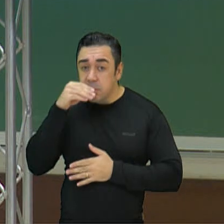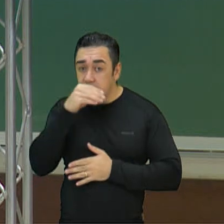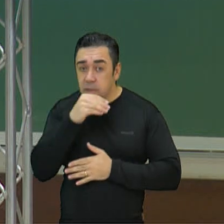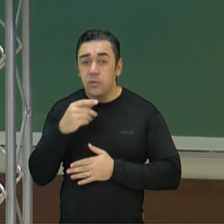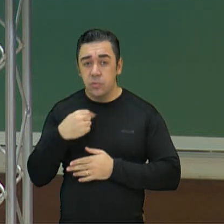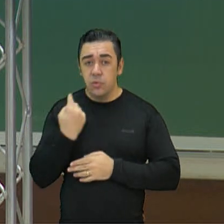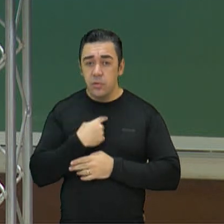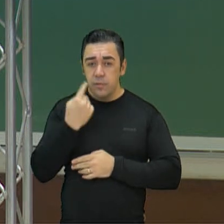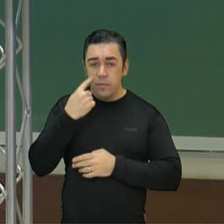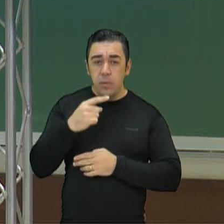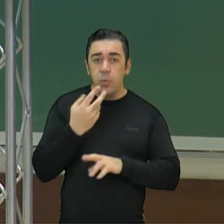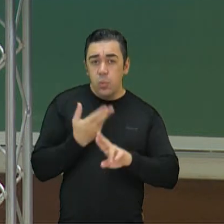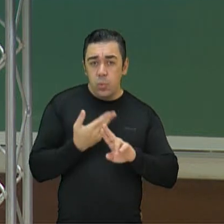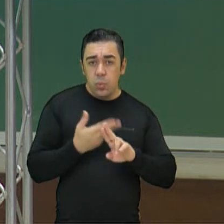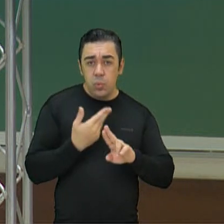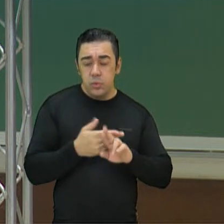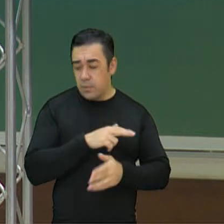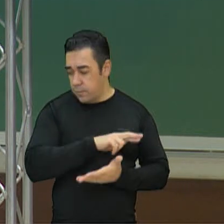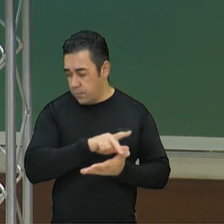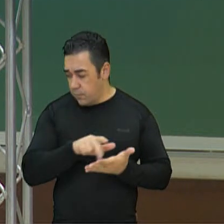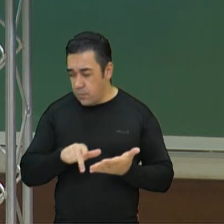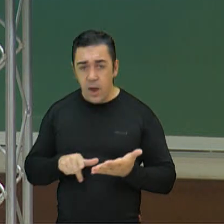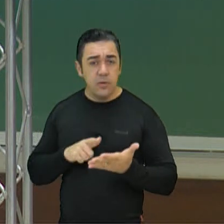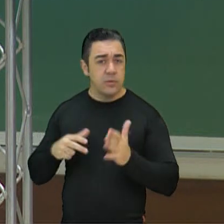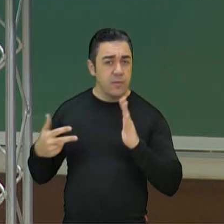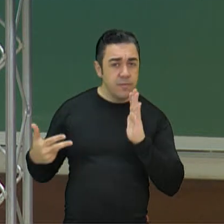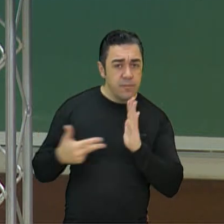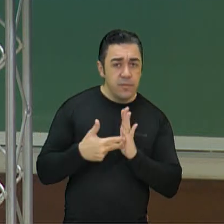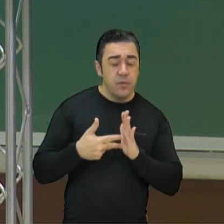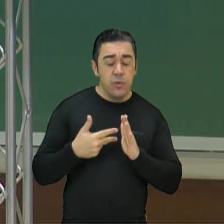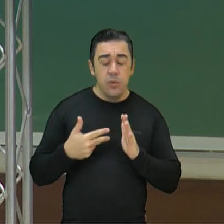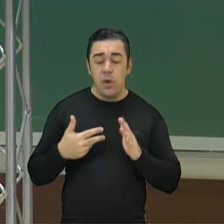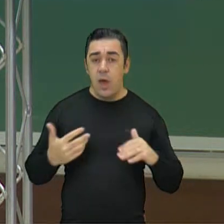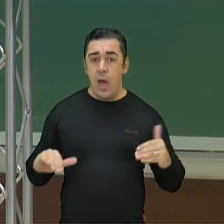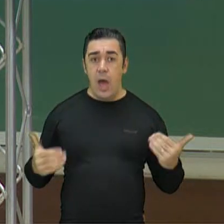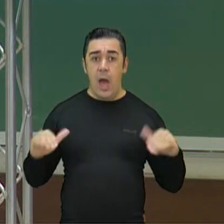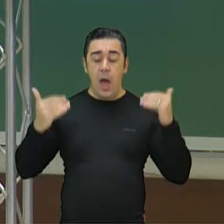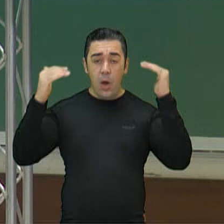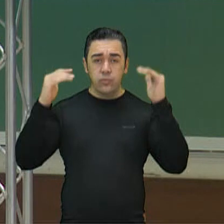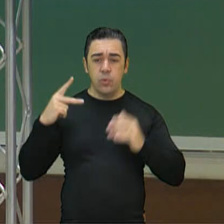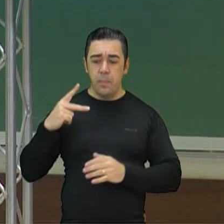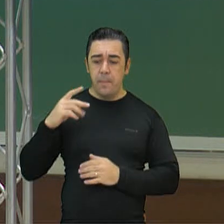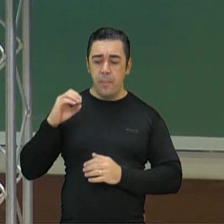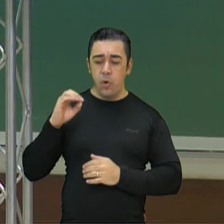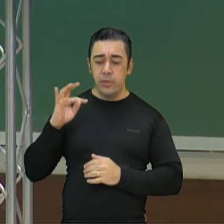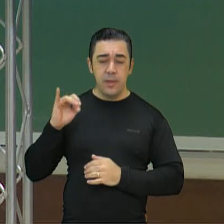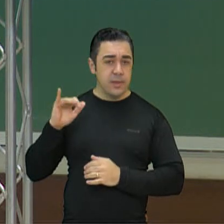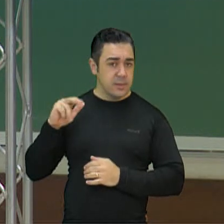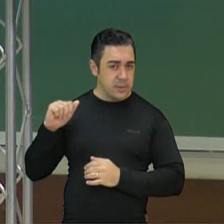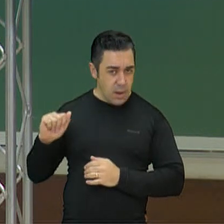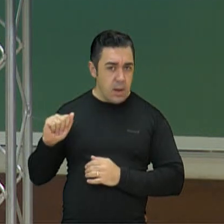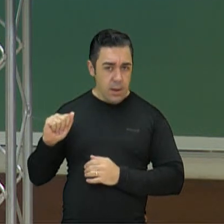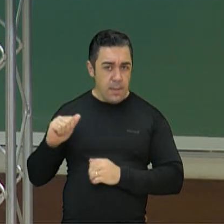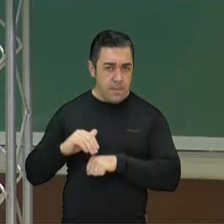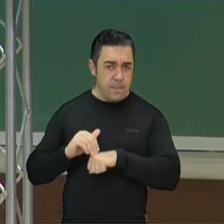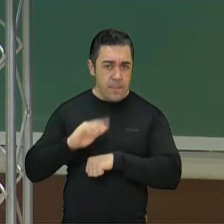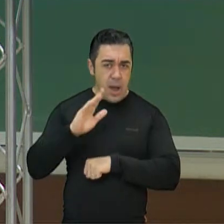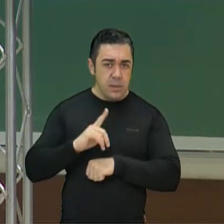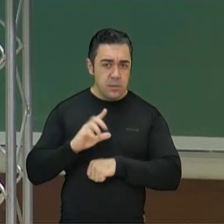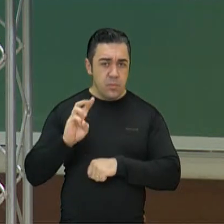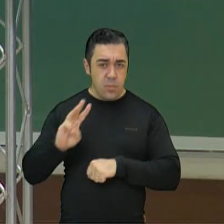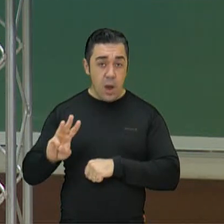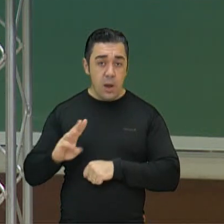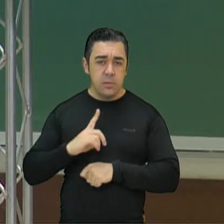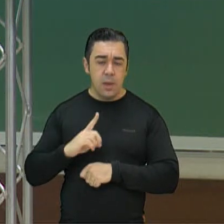ali, em equipamentos principalmente de alta potência. Quanto maior a potência do aparelho, mais corrente elétrica